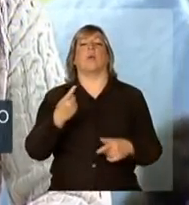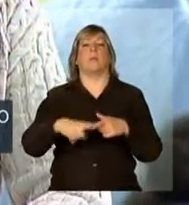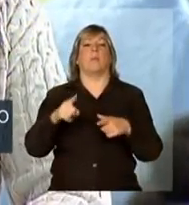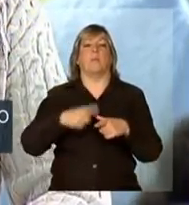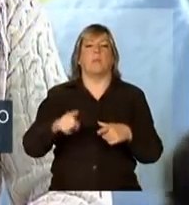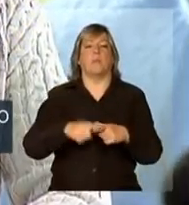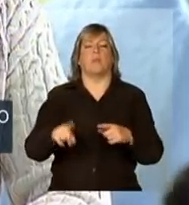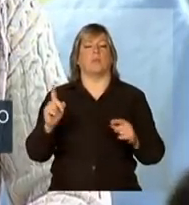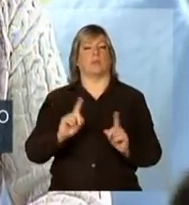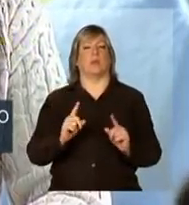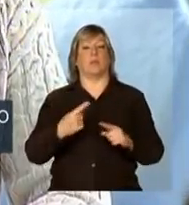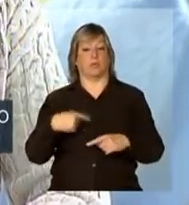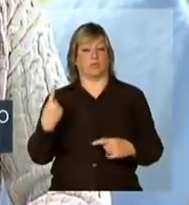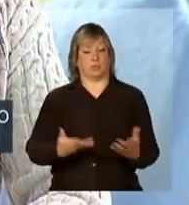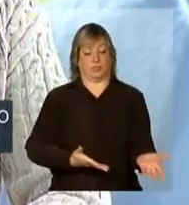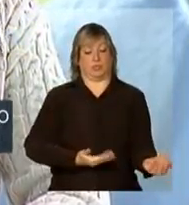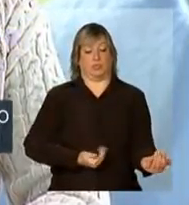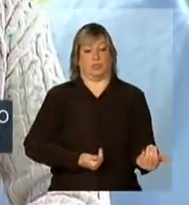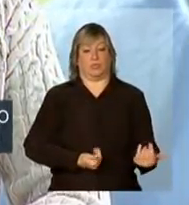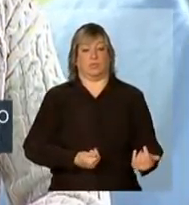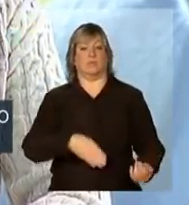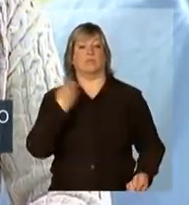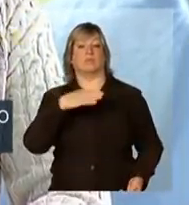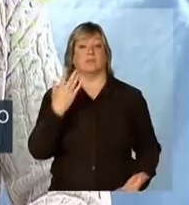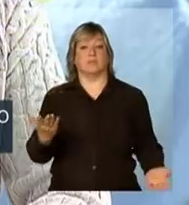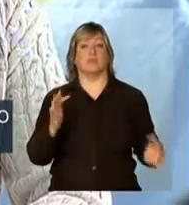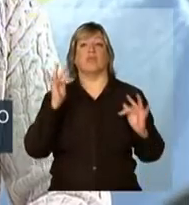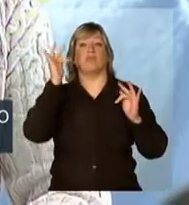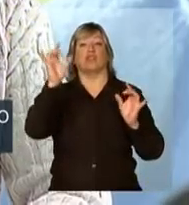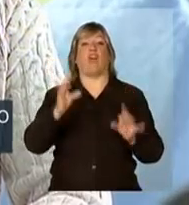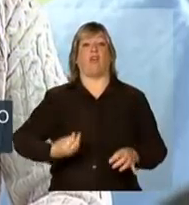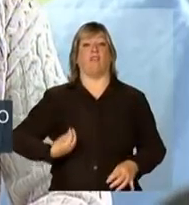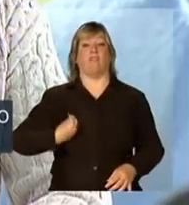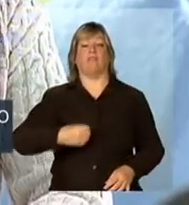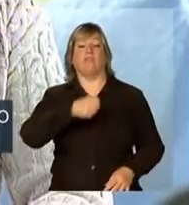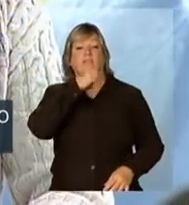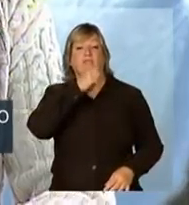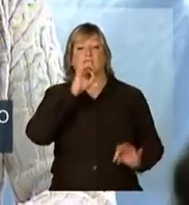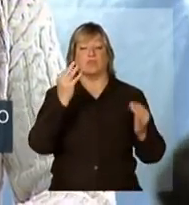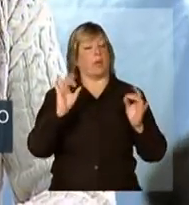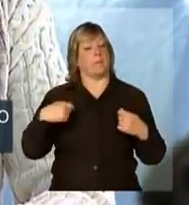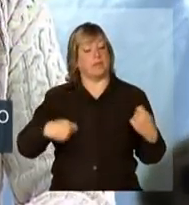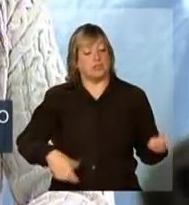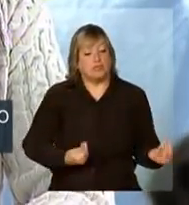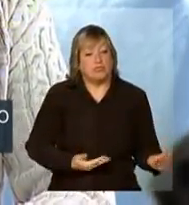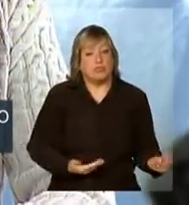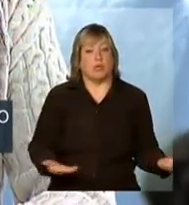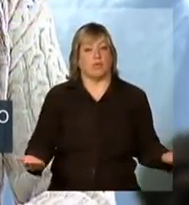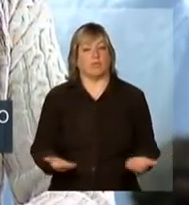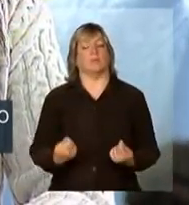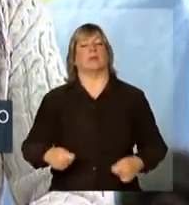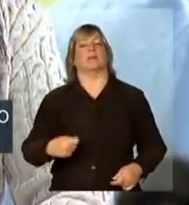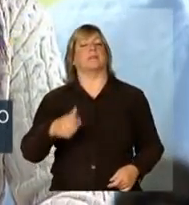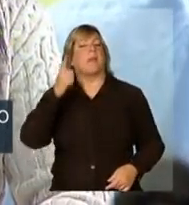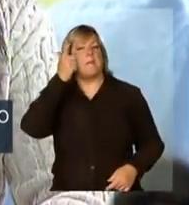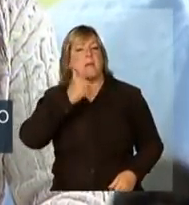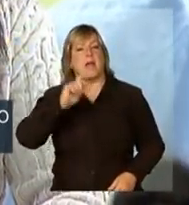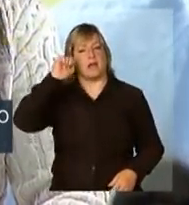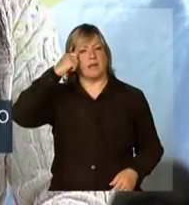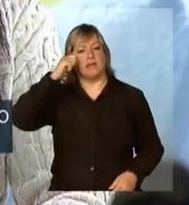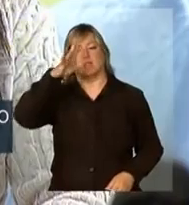juventude está morrendo. Ele será um estado de direitos e deveres para jovens negros, brancos,